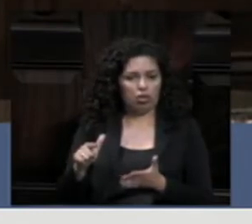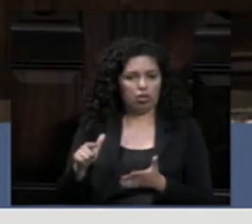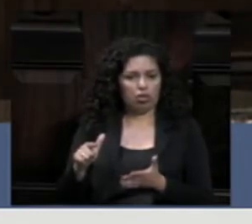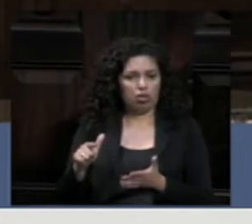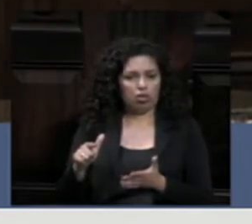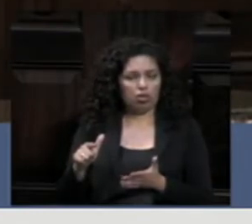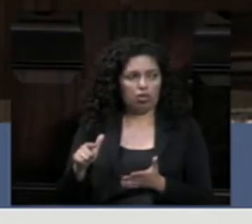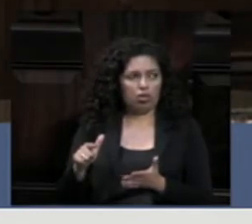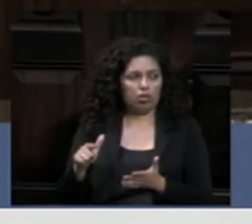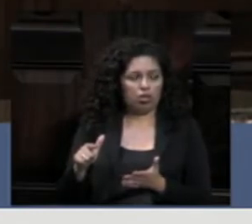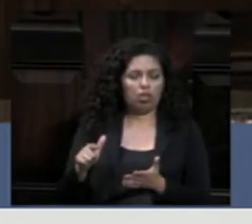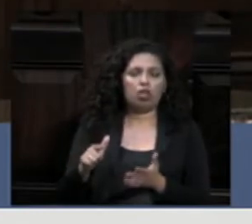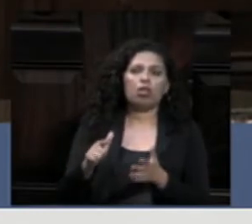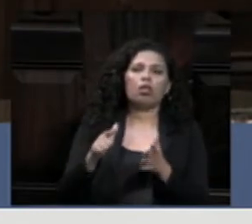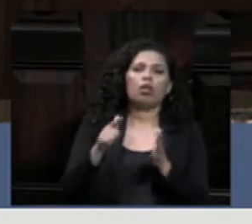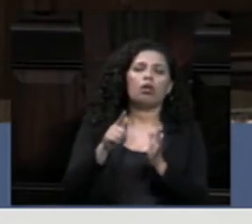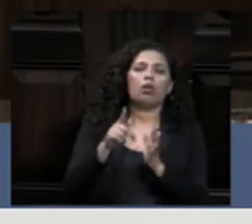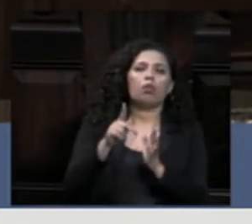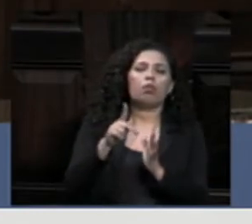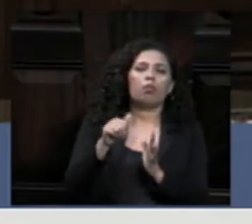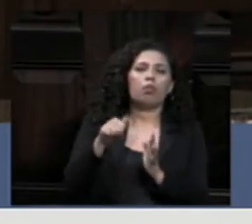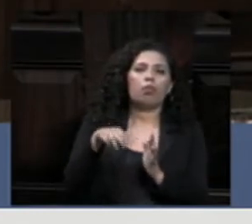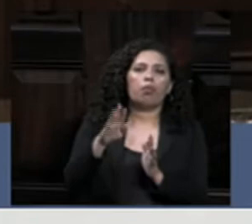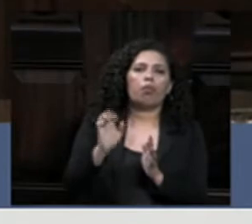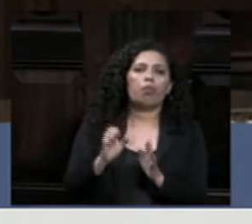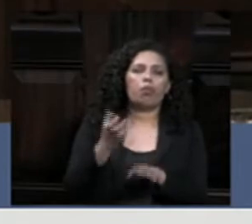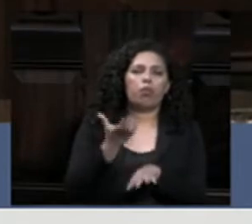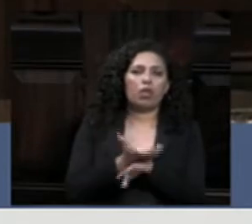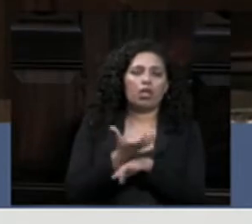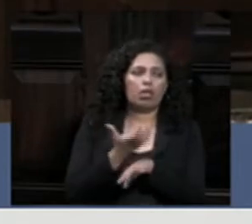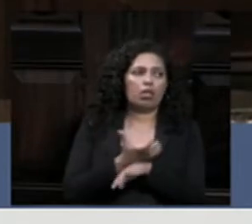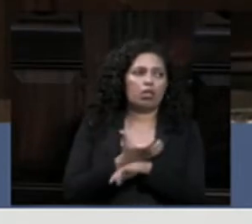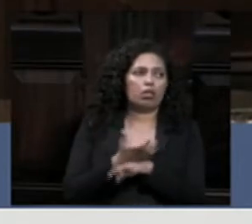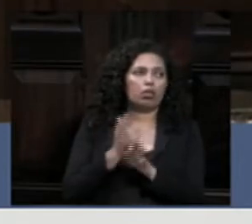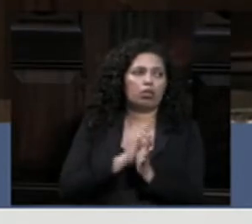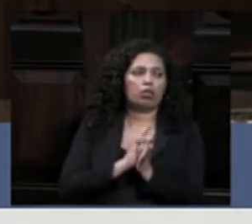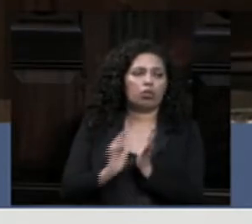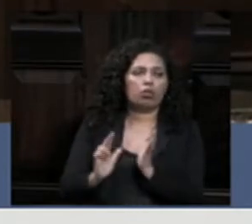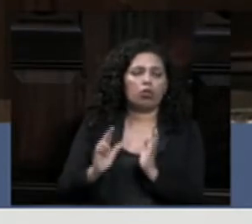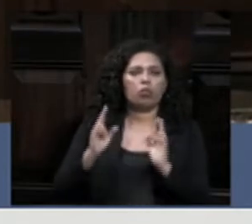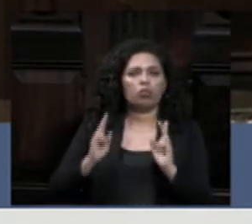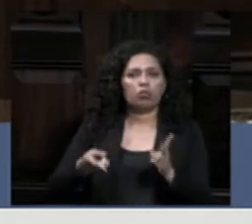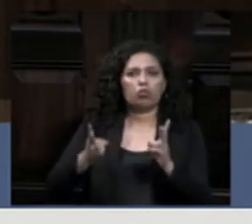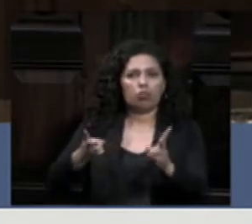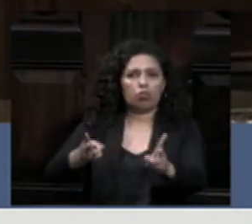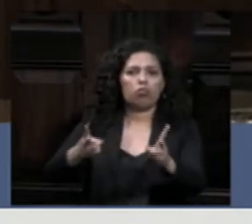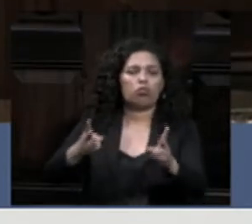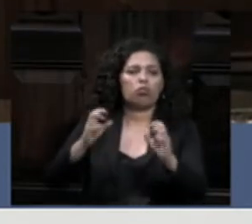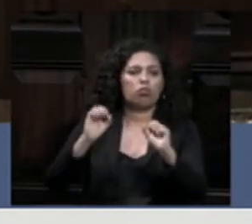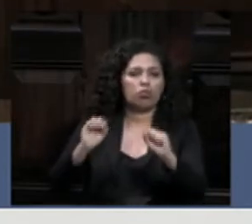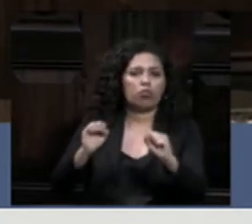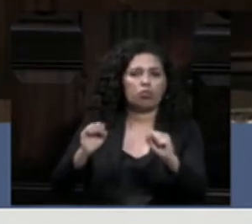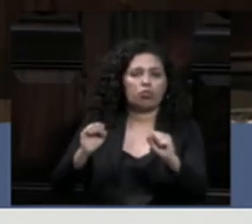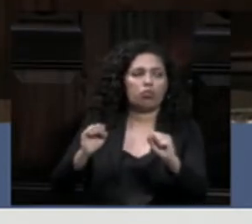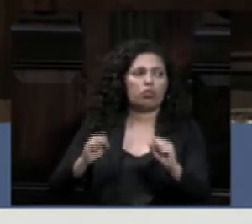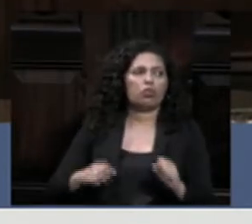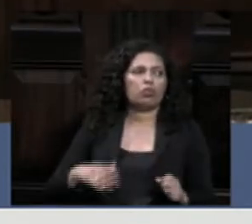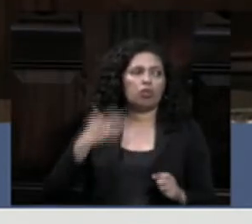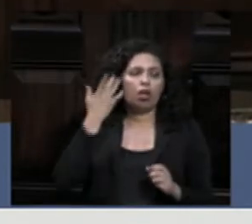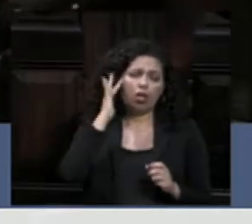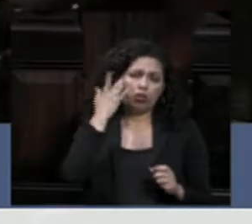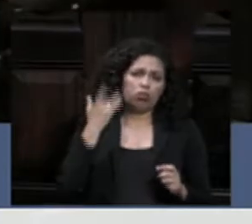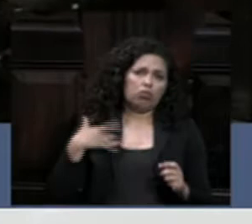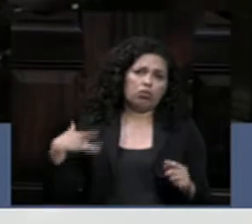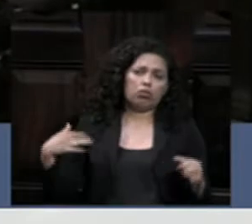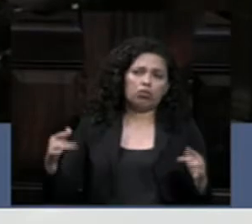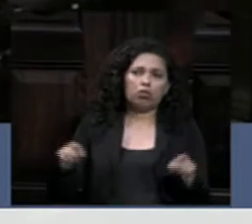Assis. / engenheiro José Chacon de Assis, eu quero dizer, se o deputado Paulo Ramos concordar, eu quero dizer que eu concordo e